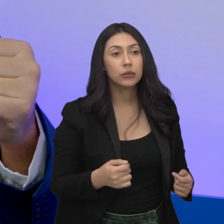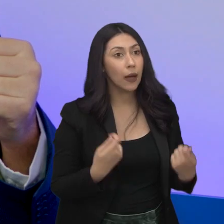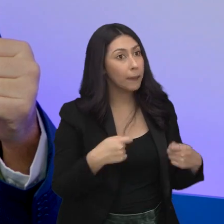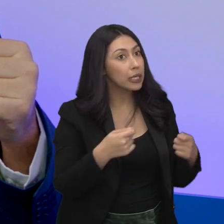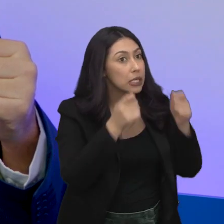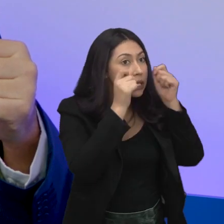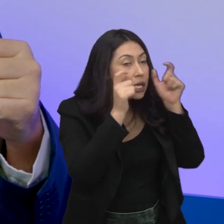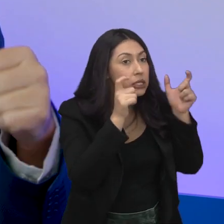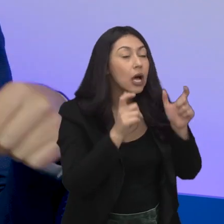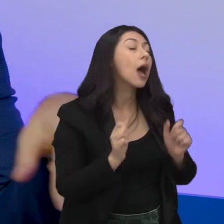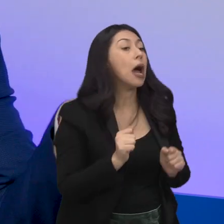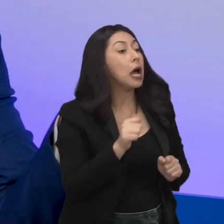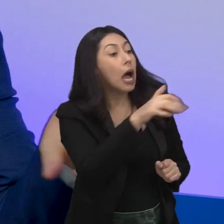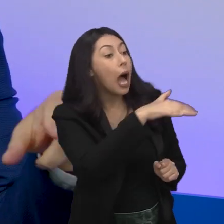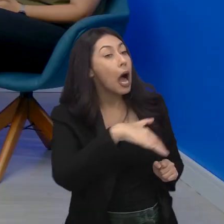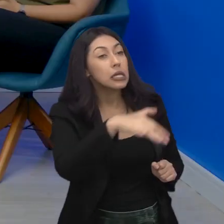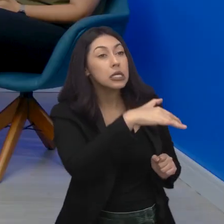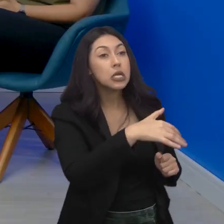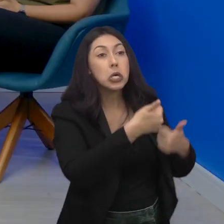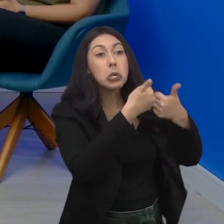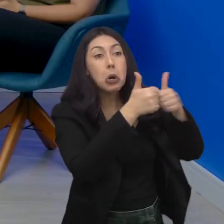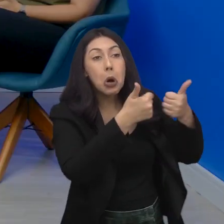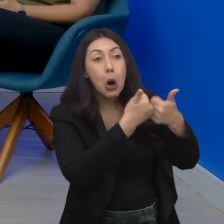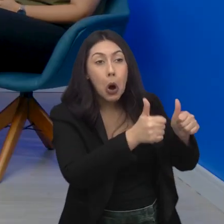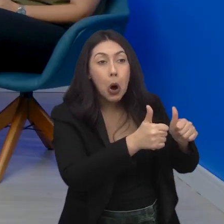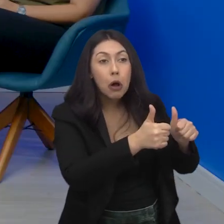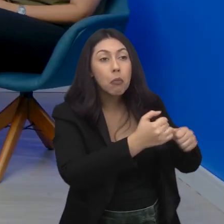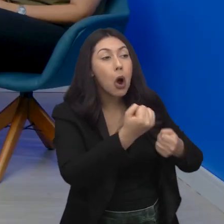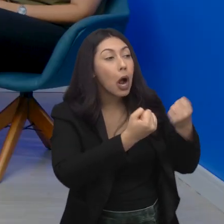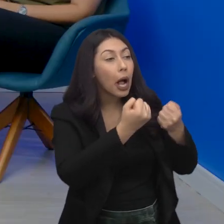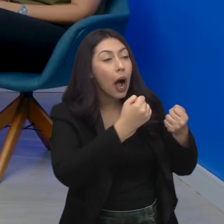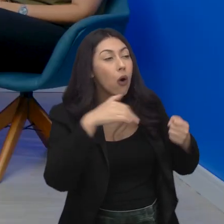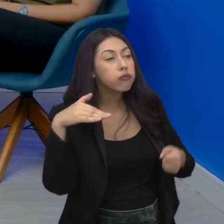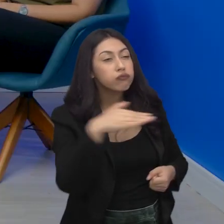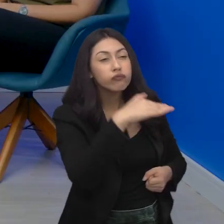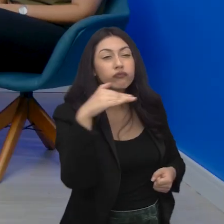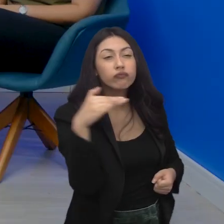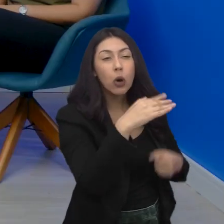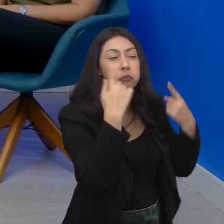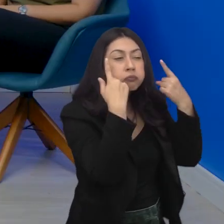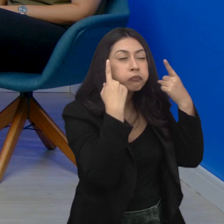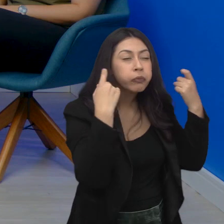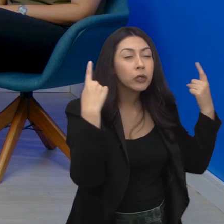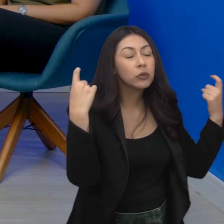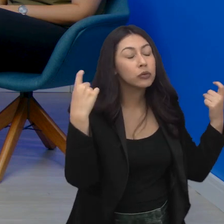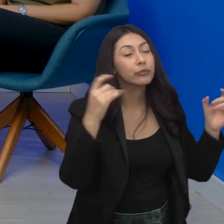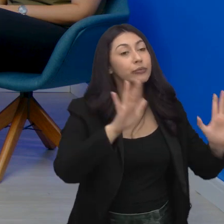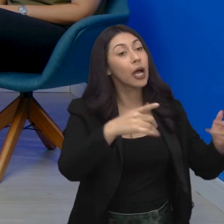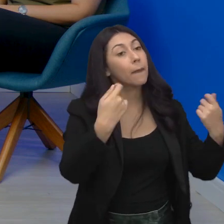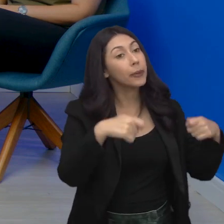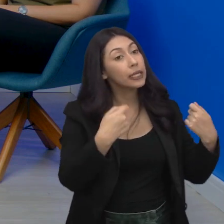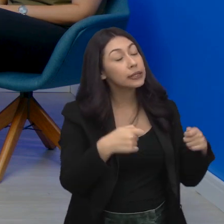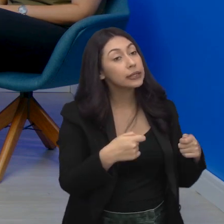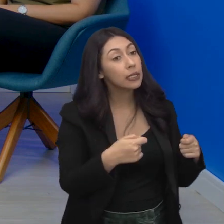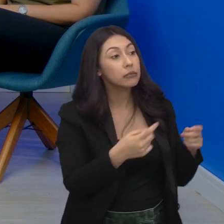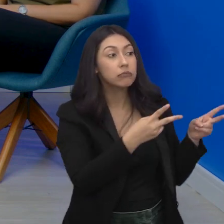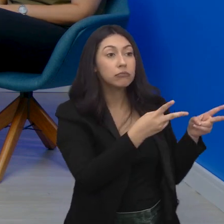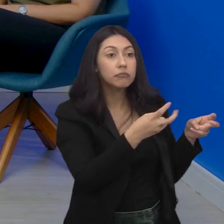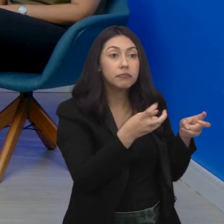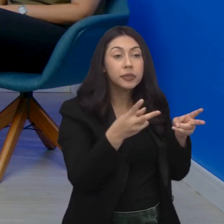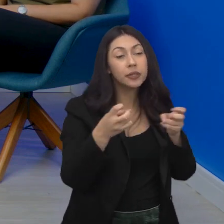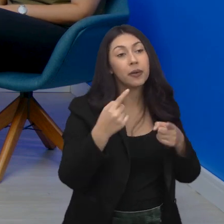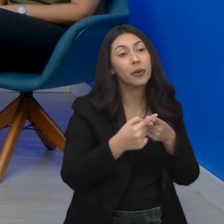de fumaça? Será que naquela região passa muito ônibus ou passa muito carro, se eu gosto ou não? Então ele analisa, às